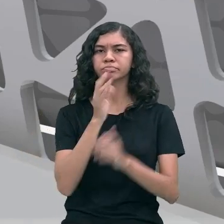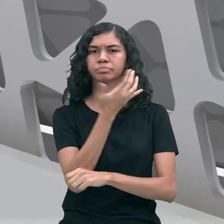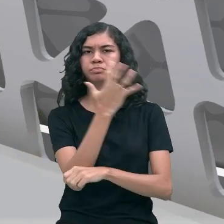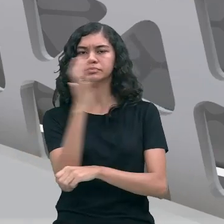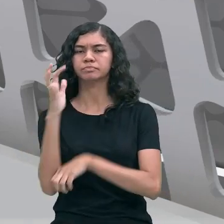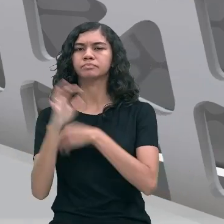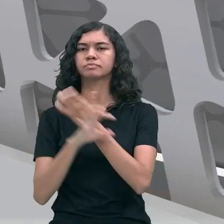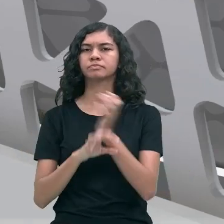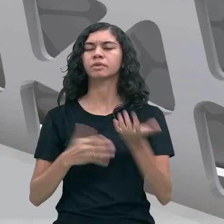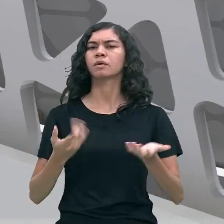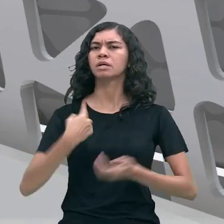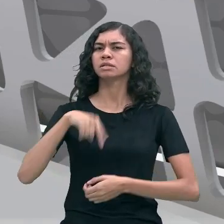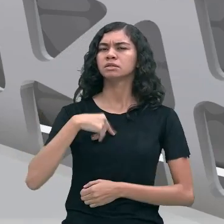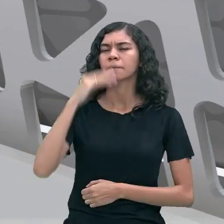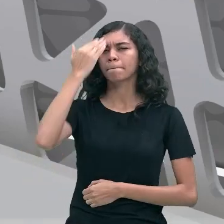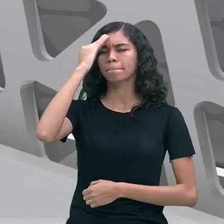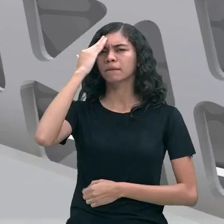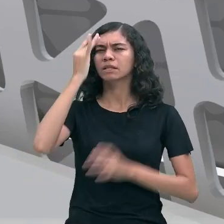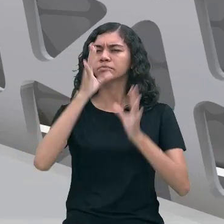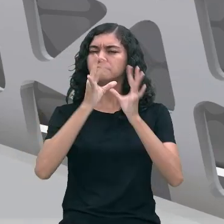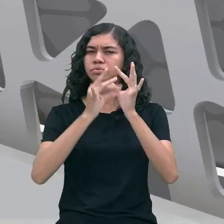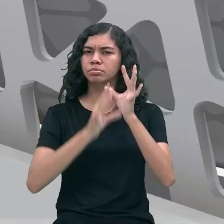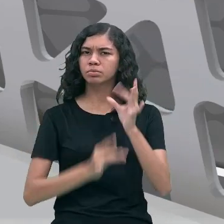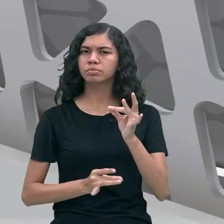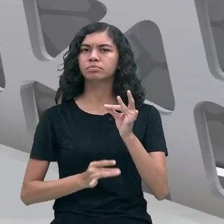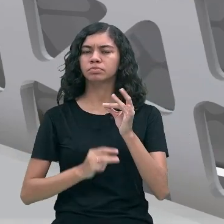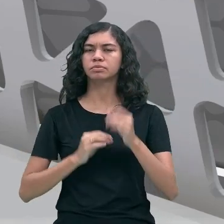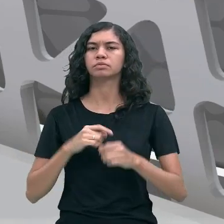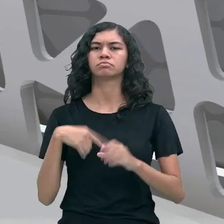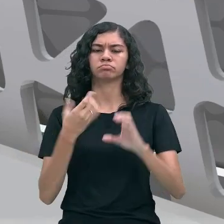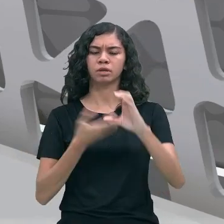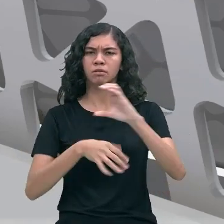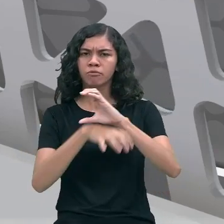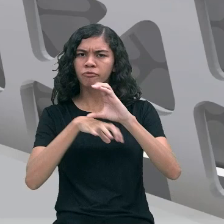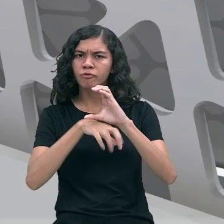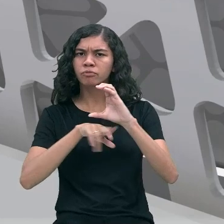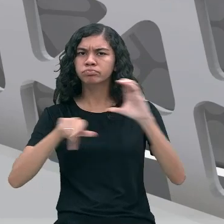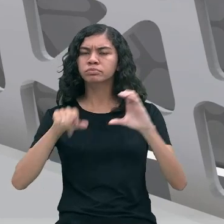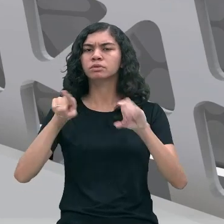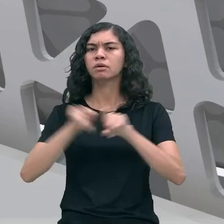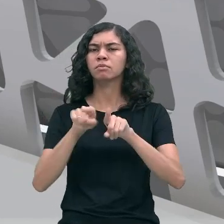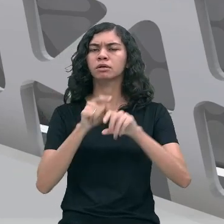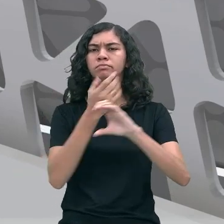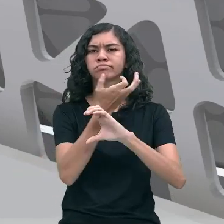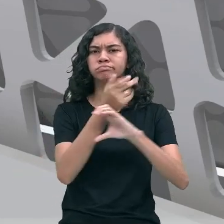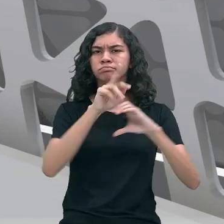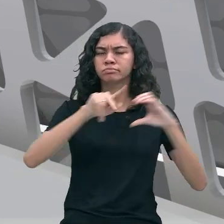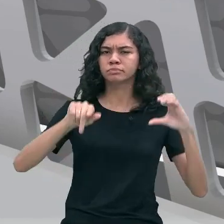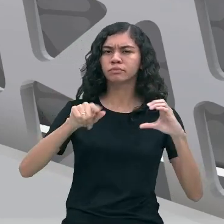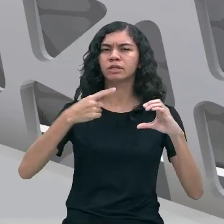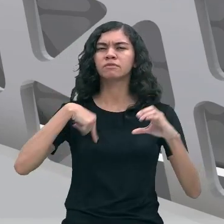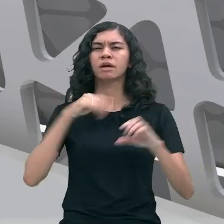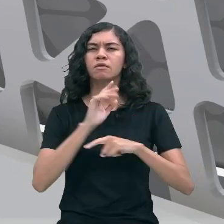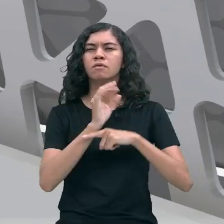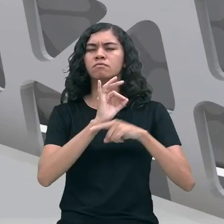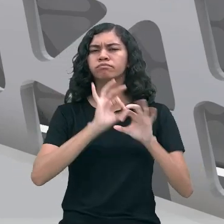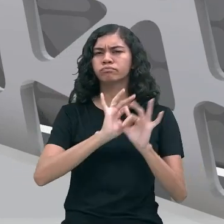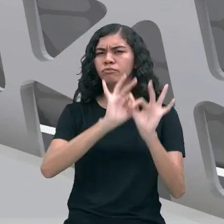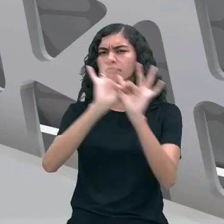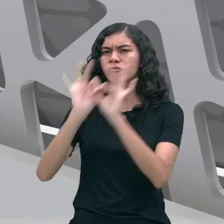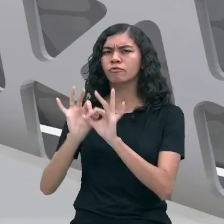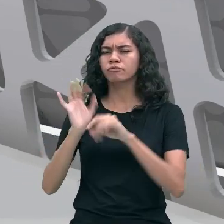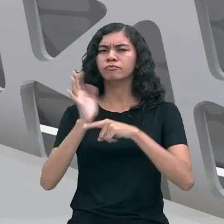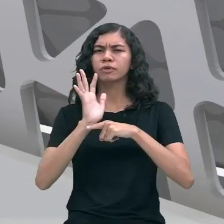sobre essa flora, sobre a biodiversidade da Amazônia, a gente vai acompanhar agora um vídeo com a professora Manuela de Ciências para ela explicar um pouquinho